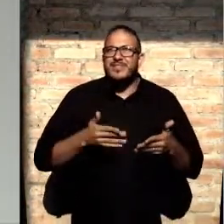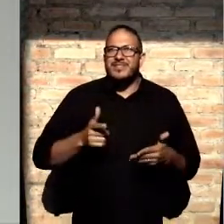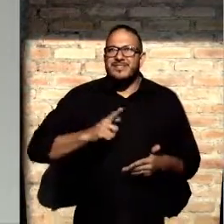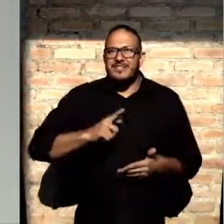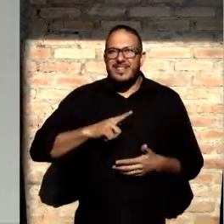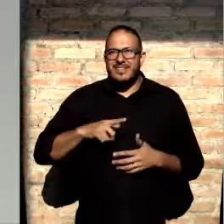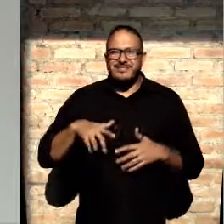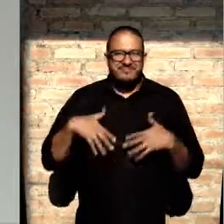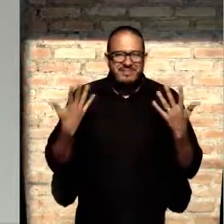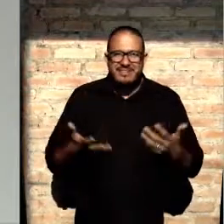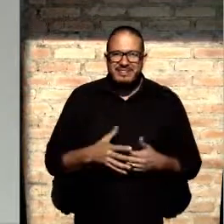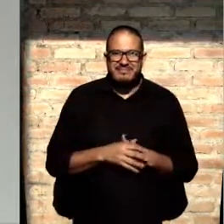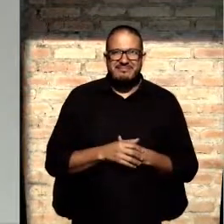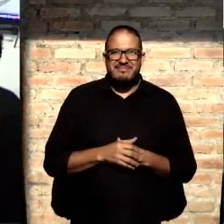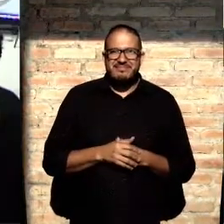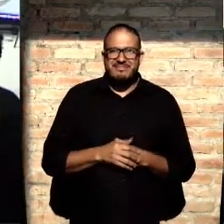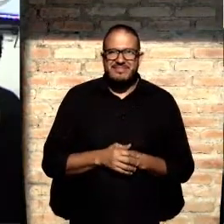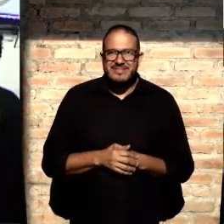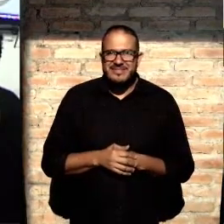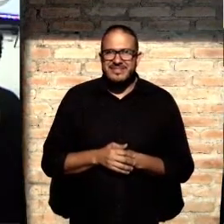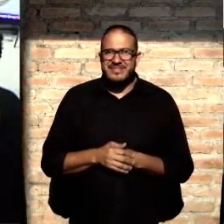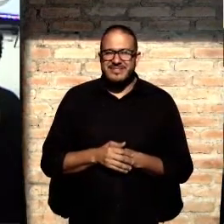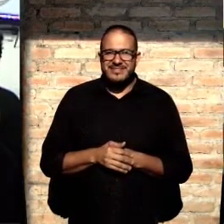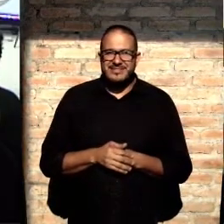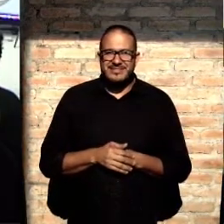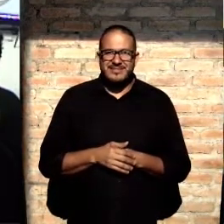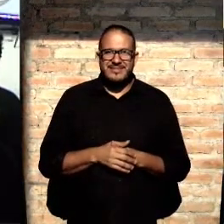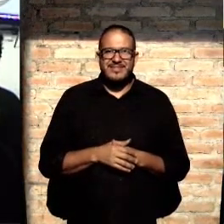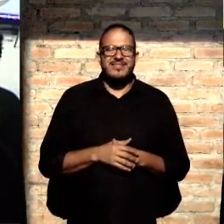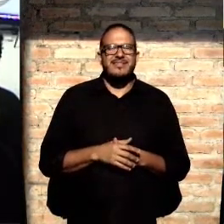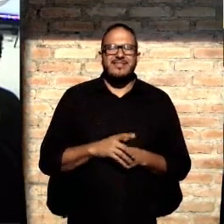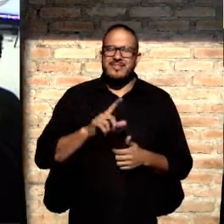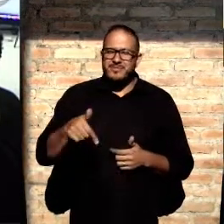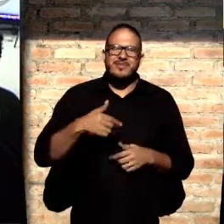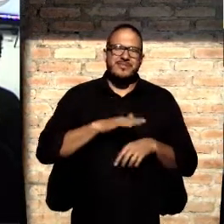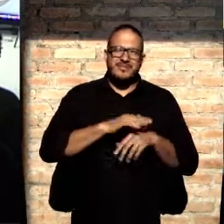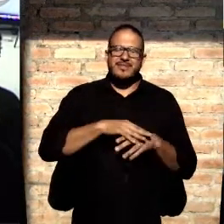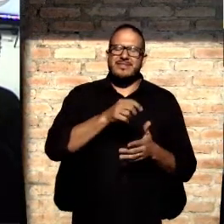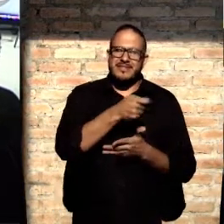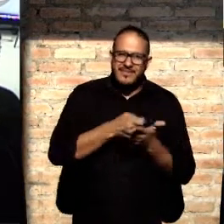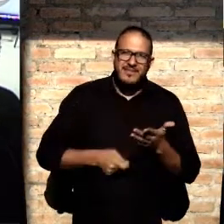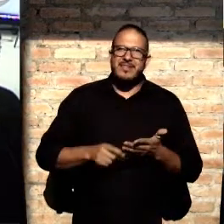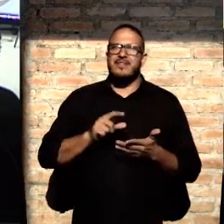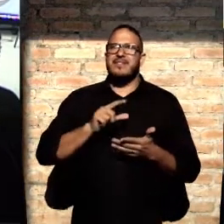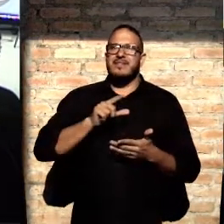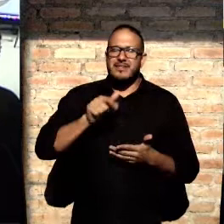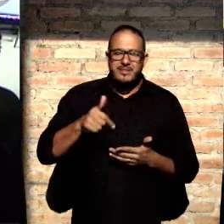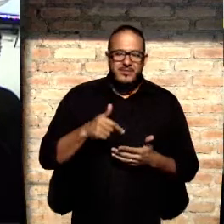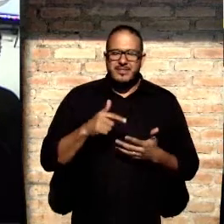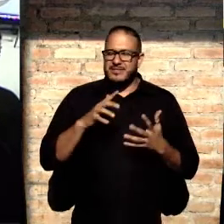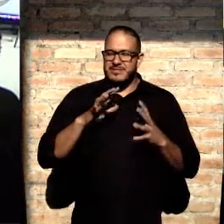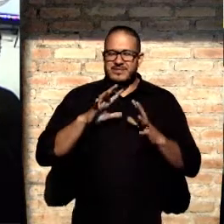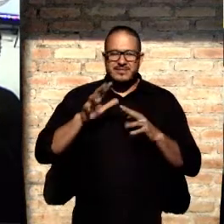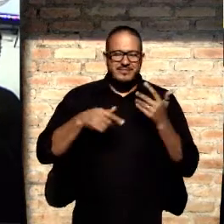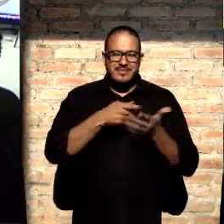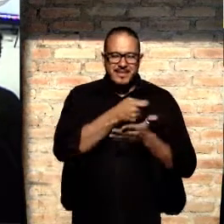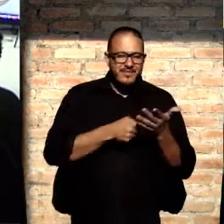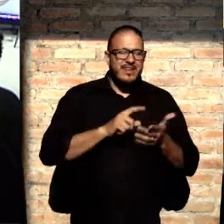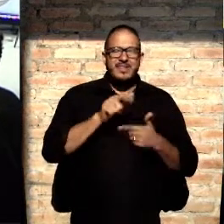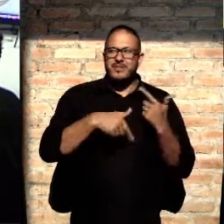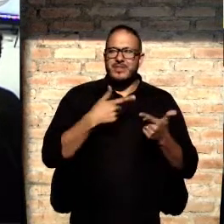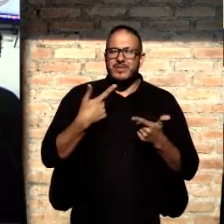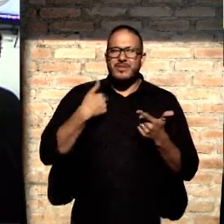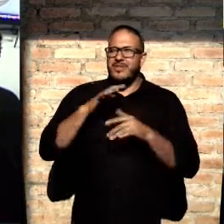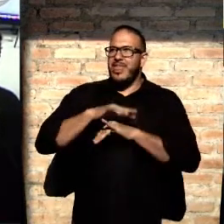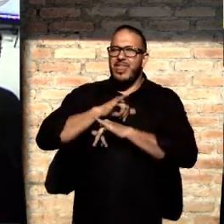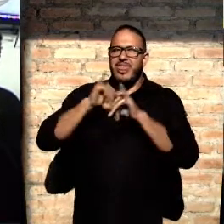sei lá depois a crescer me fez escrever e depois a cabeça na bola e me fez falar por aí eu ando falando